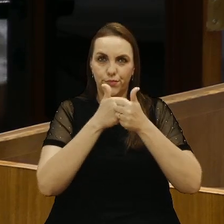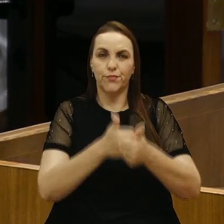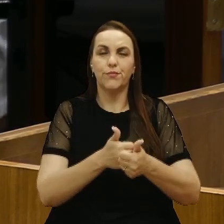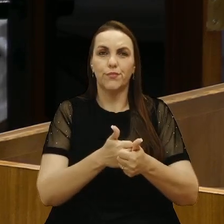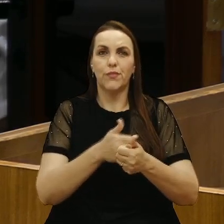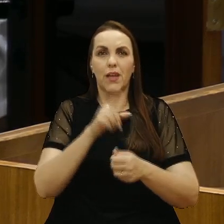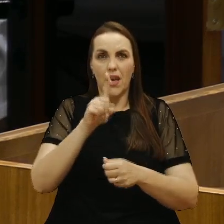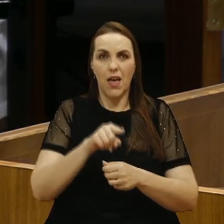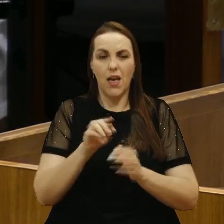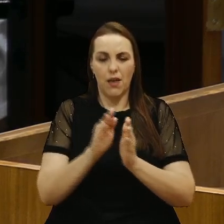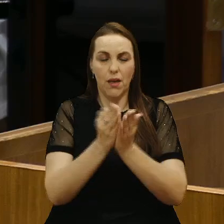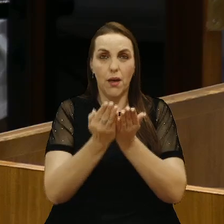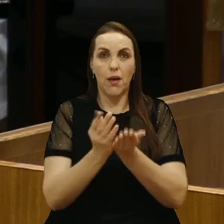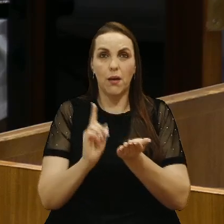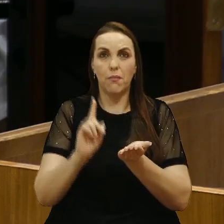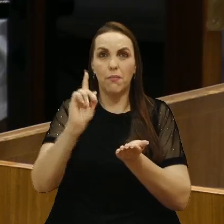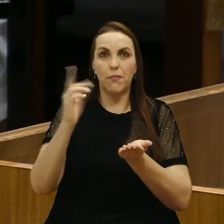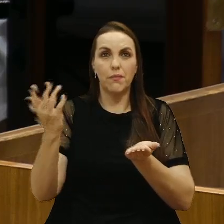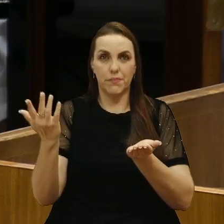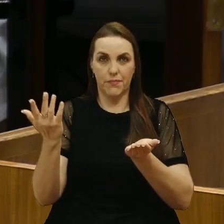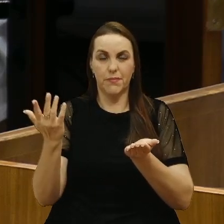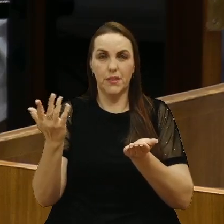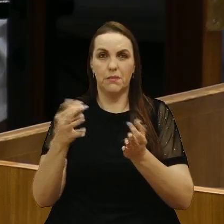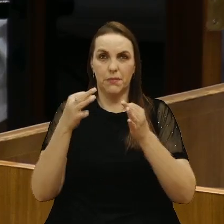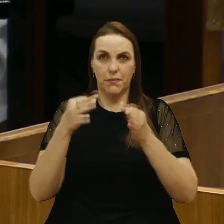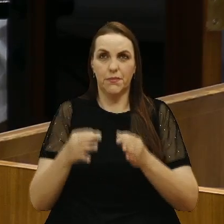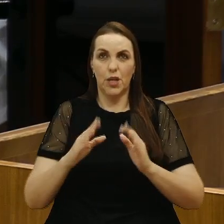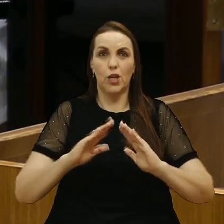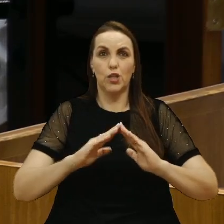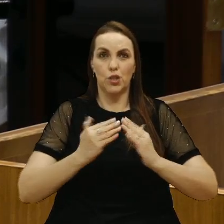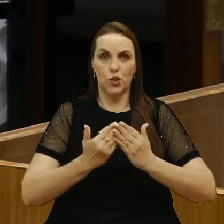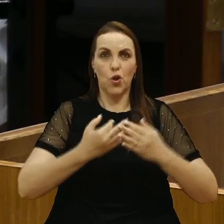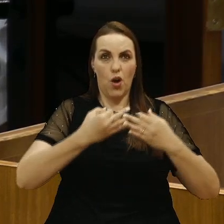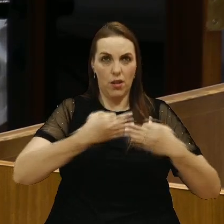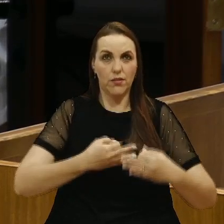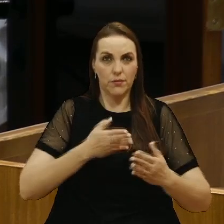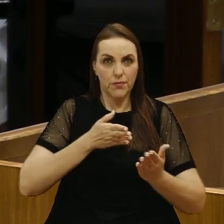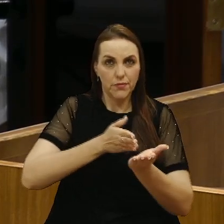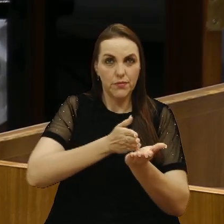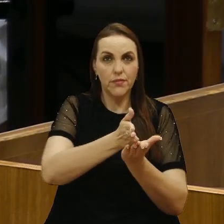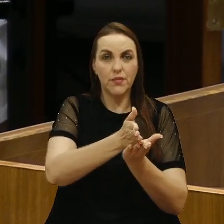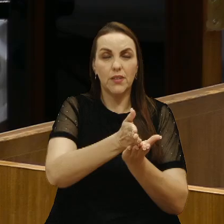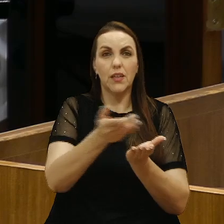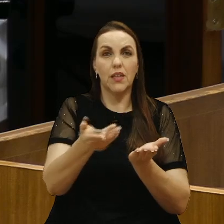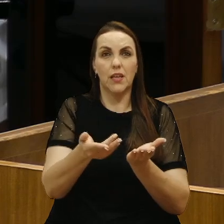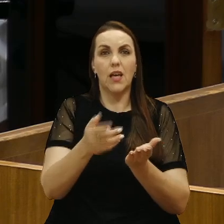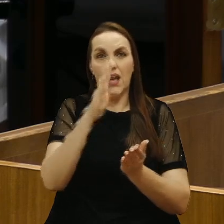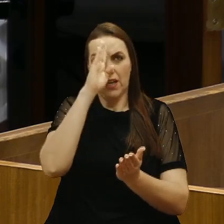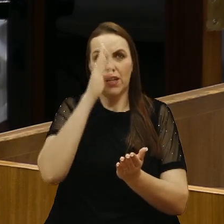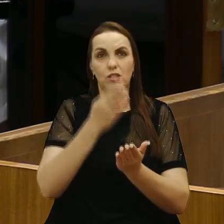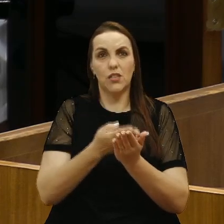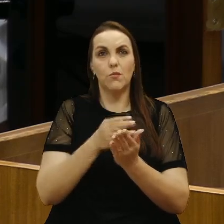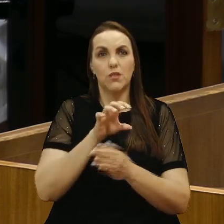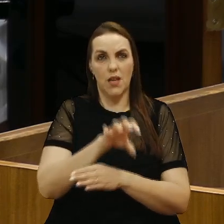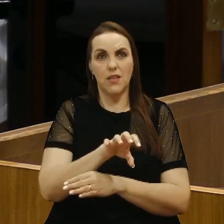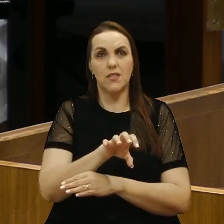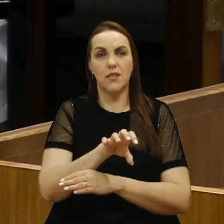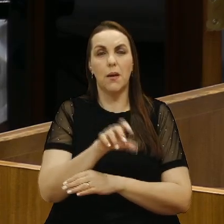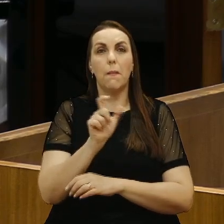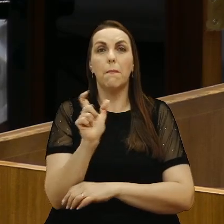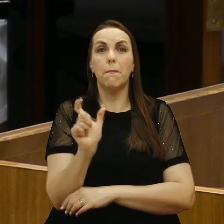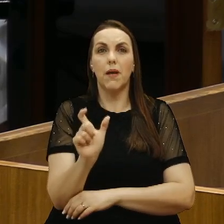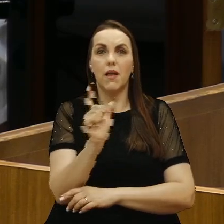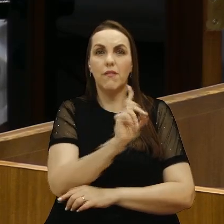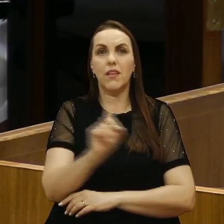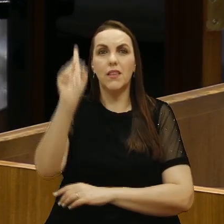Bíblia Sagrada, que como escola confessional que somos, acreditamos ser ela a palavra de Deus